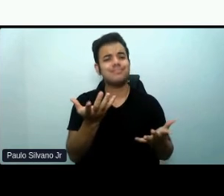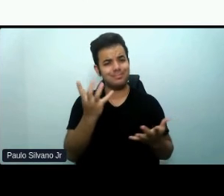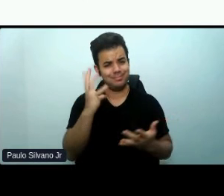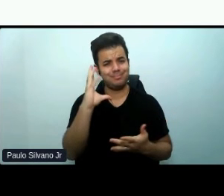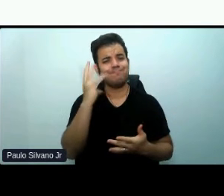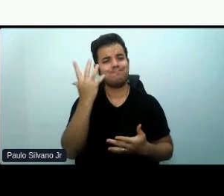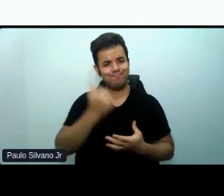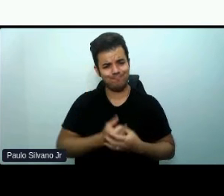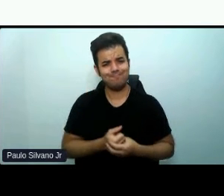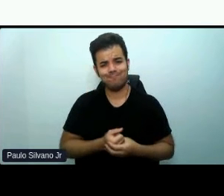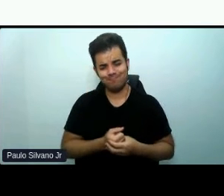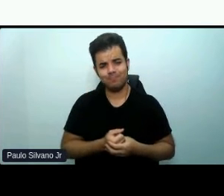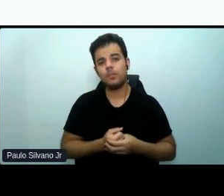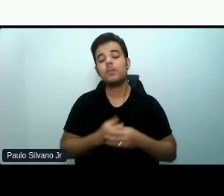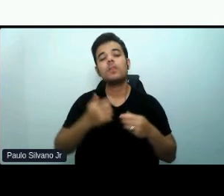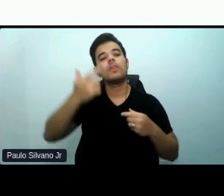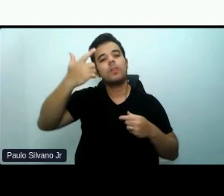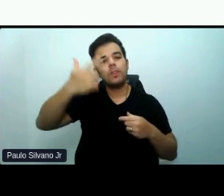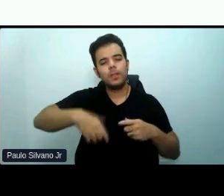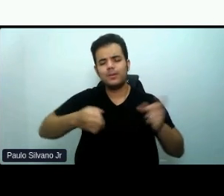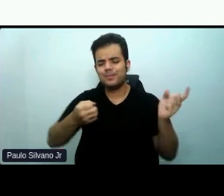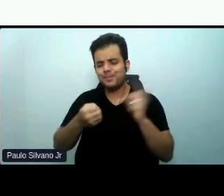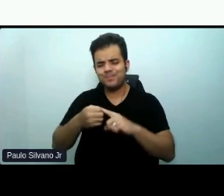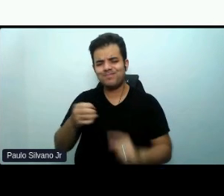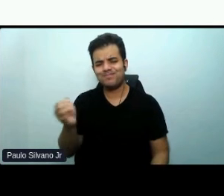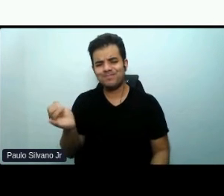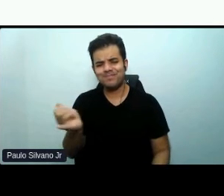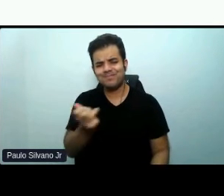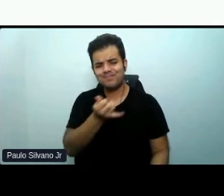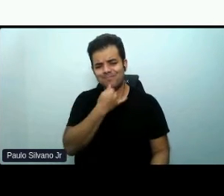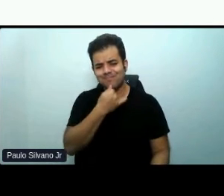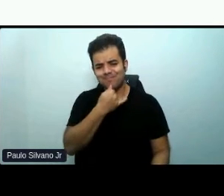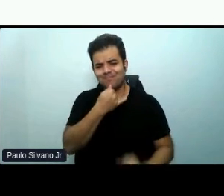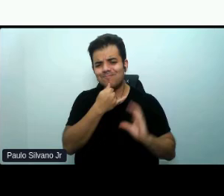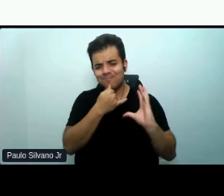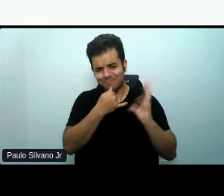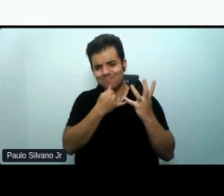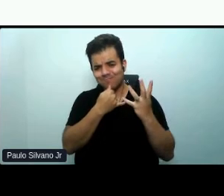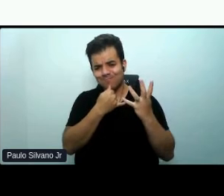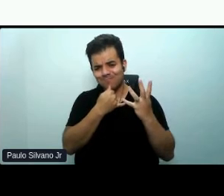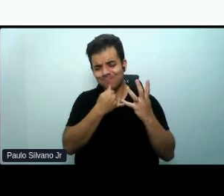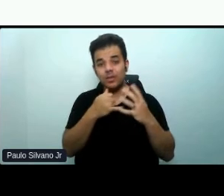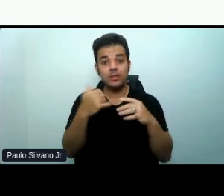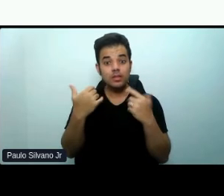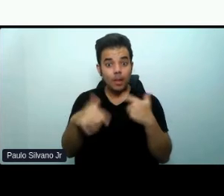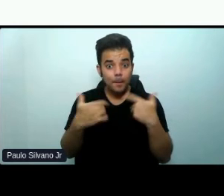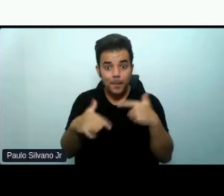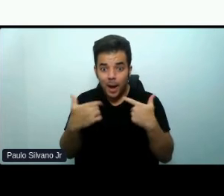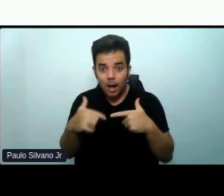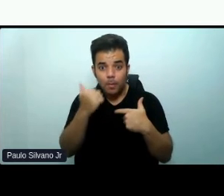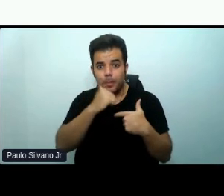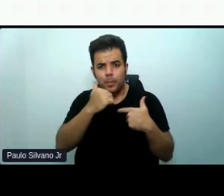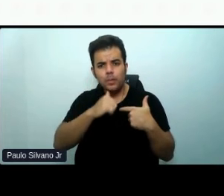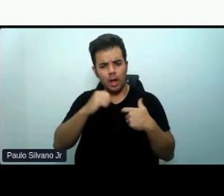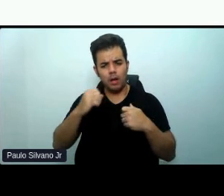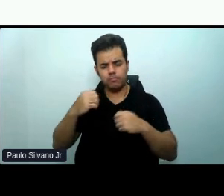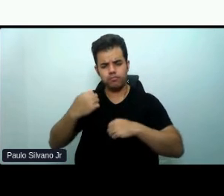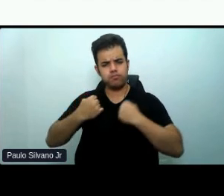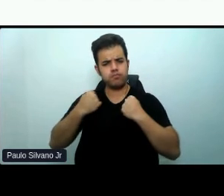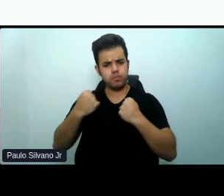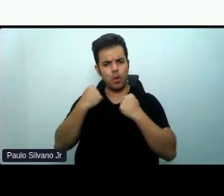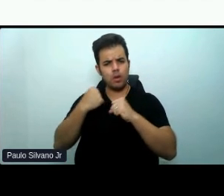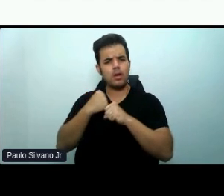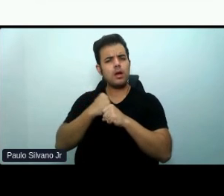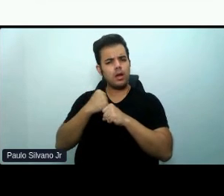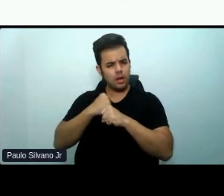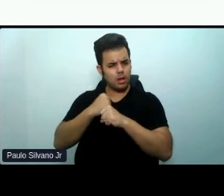E voltando agora para o triste presente, né? Ainda que a força de trabalho das mulheres ela tenha crescido aí ao longo